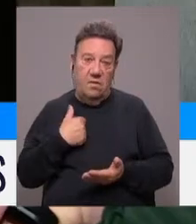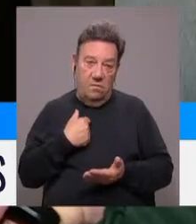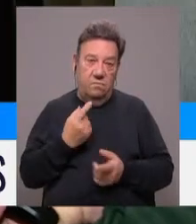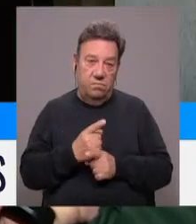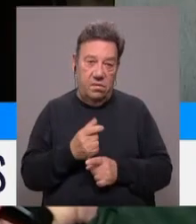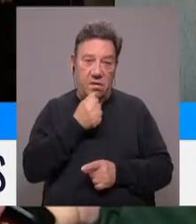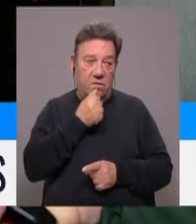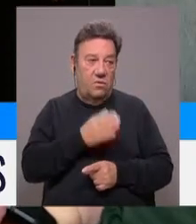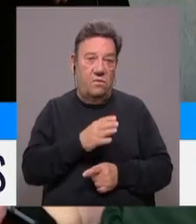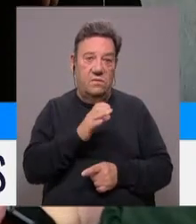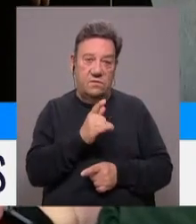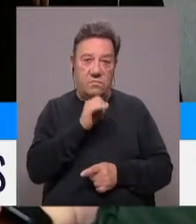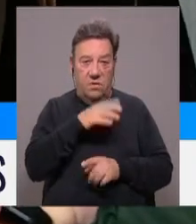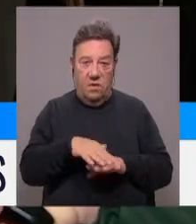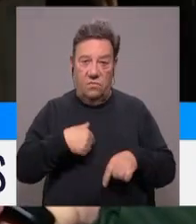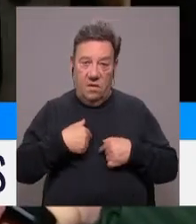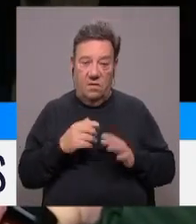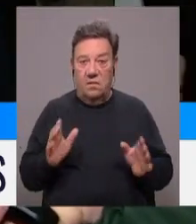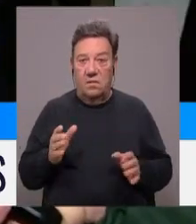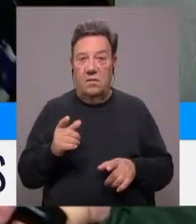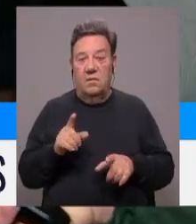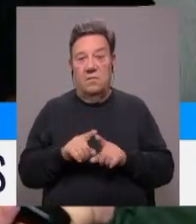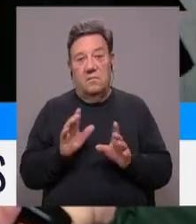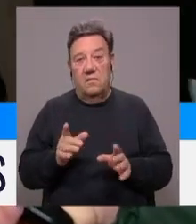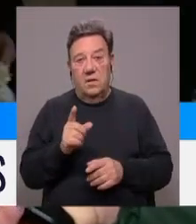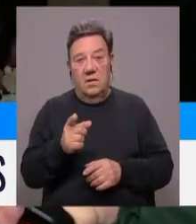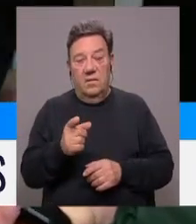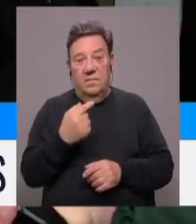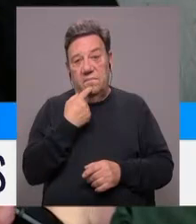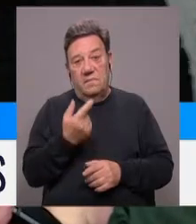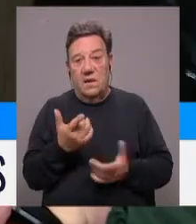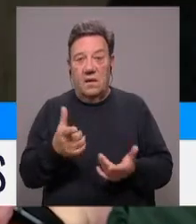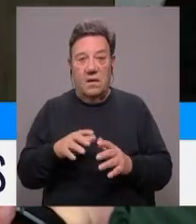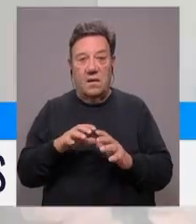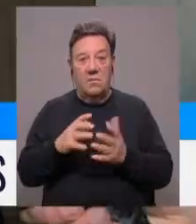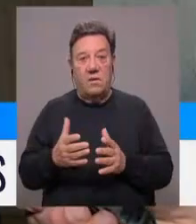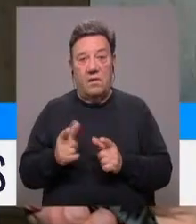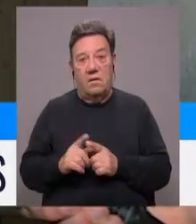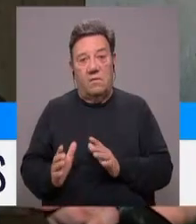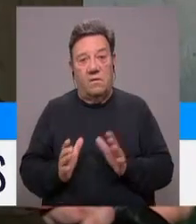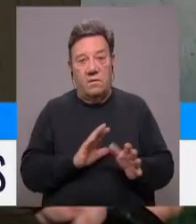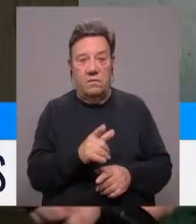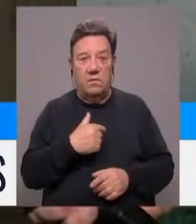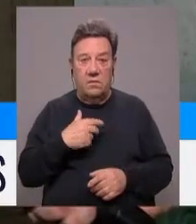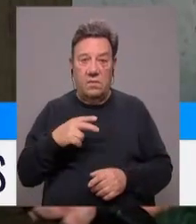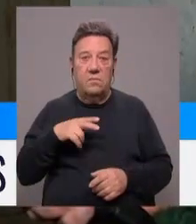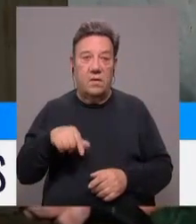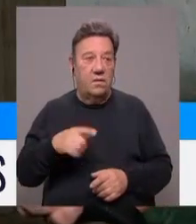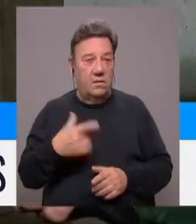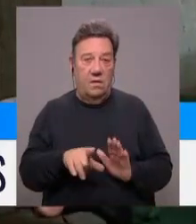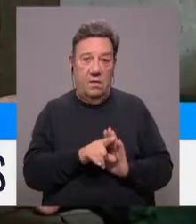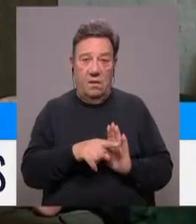as autoridades civis podemos atuar. De maneira que, digamos que a bola está desse lado. Nós estamos num país de lei